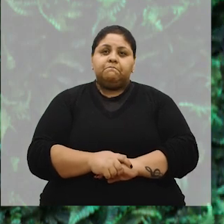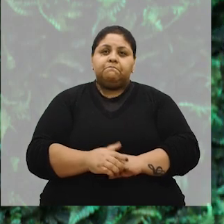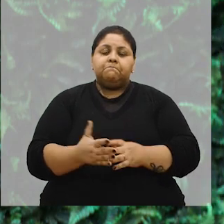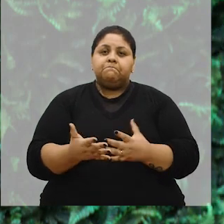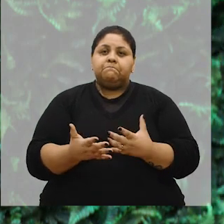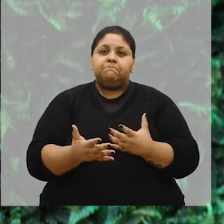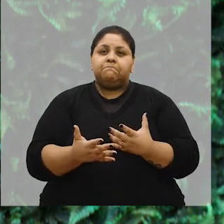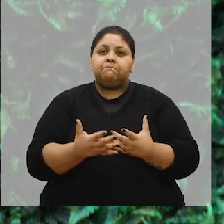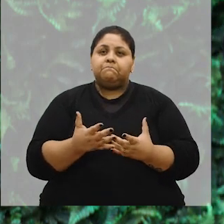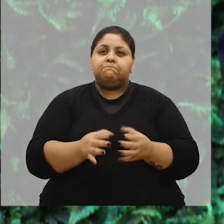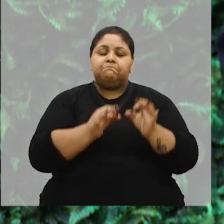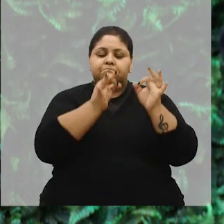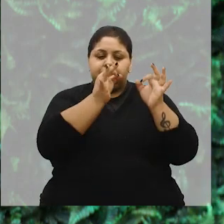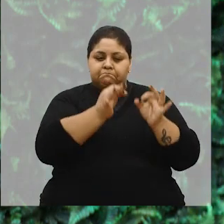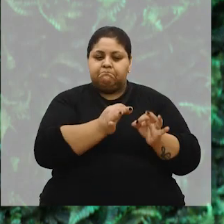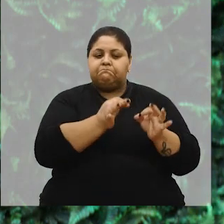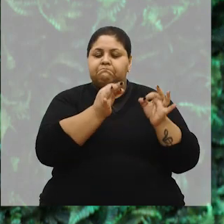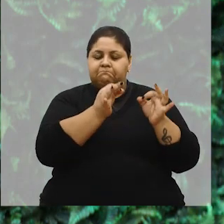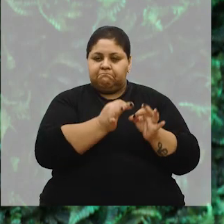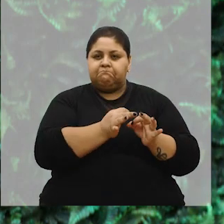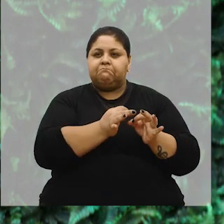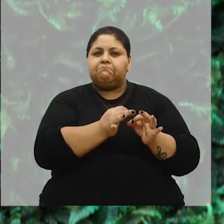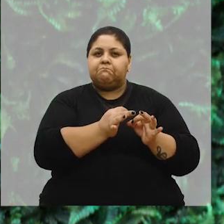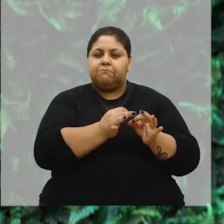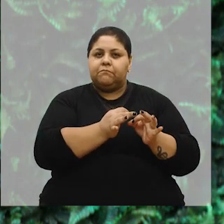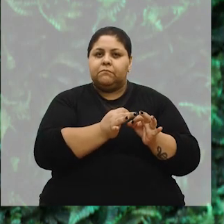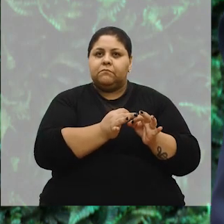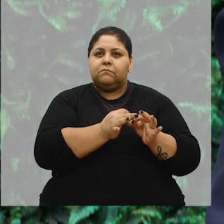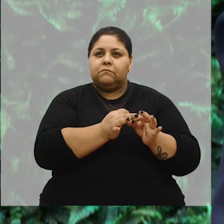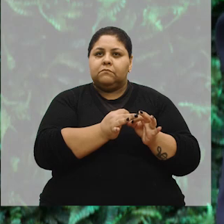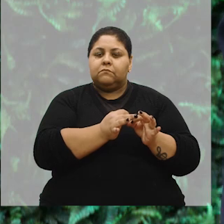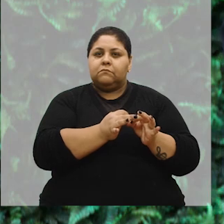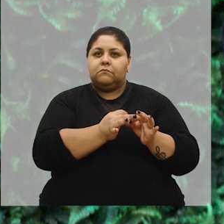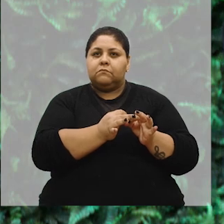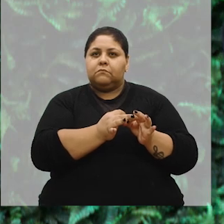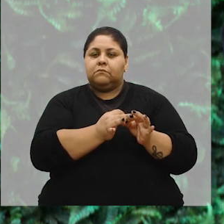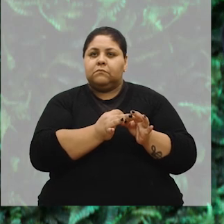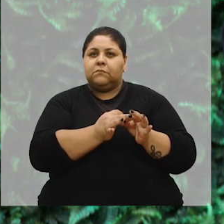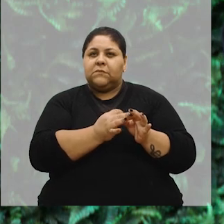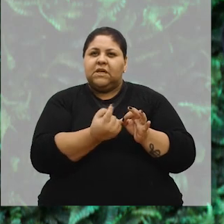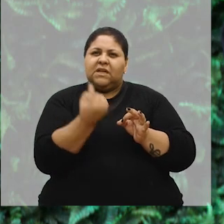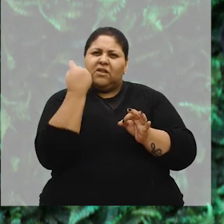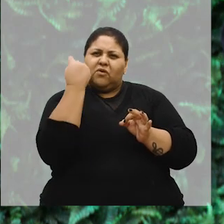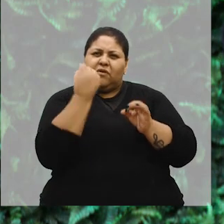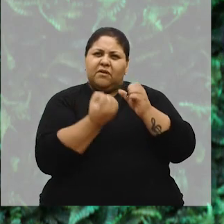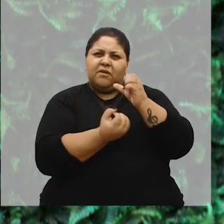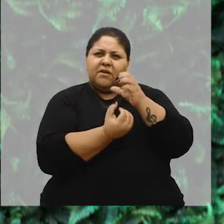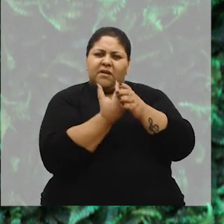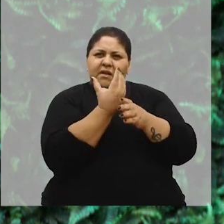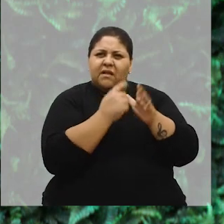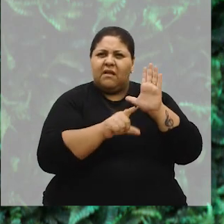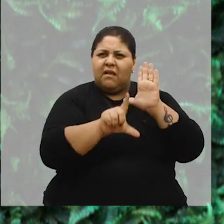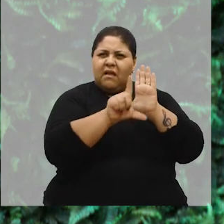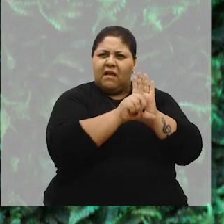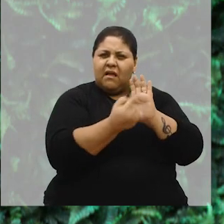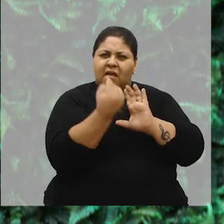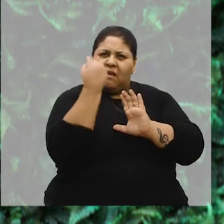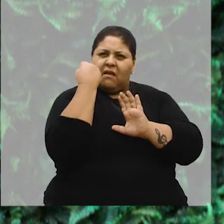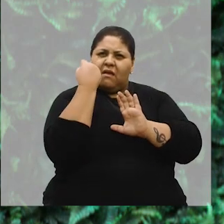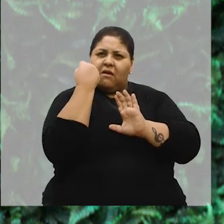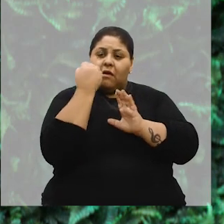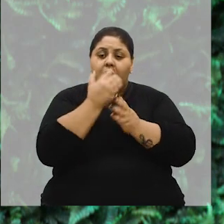num acerto extraordinário do legislador da época. E